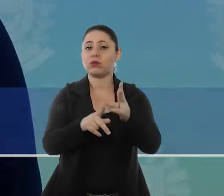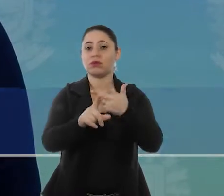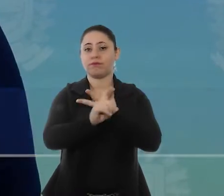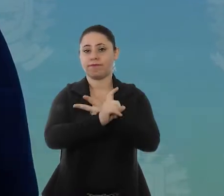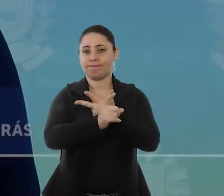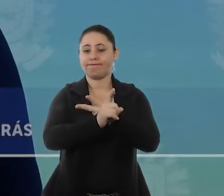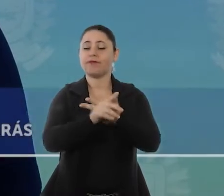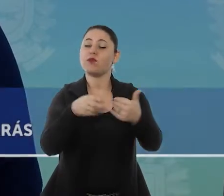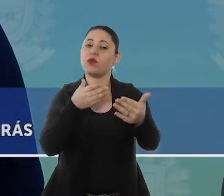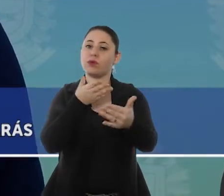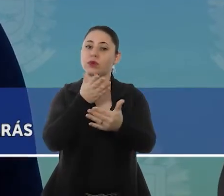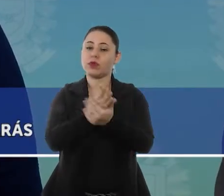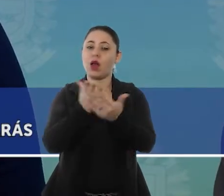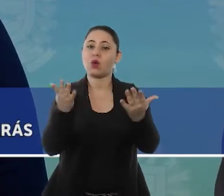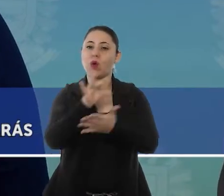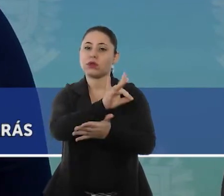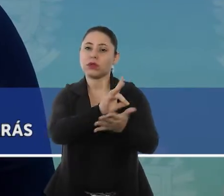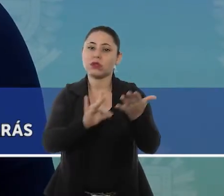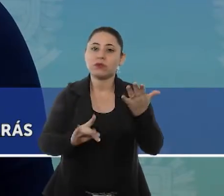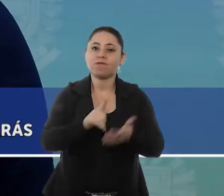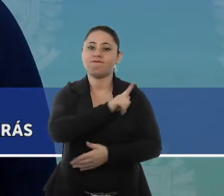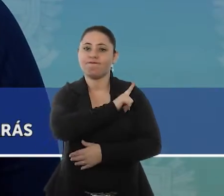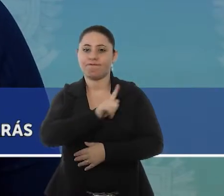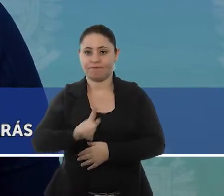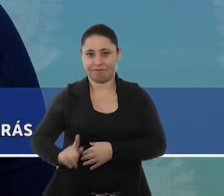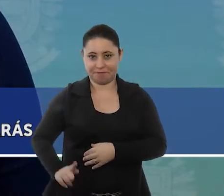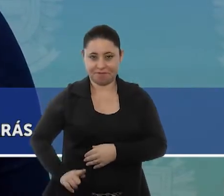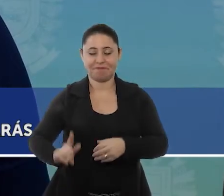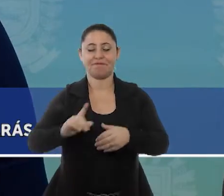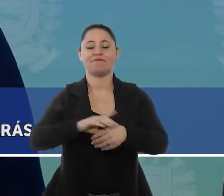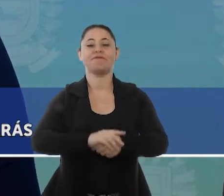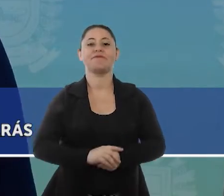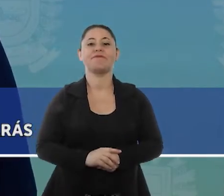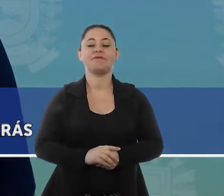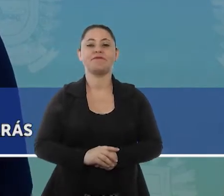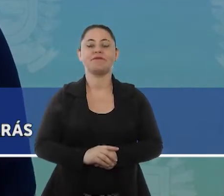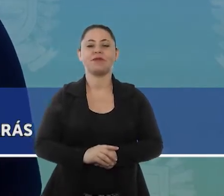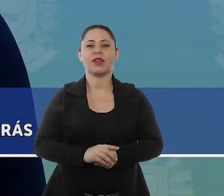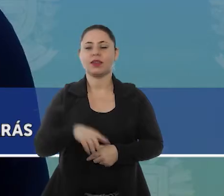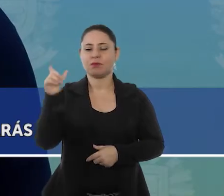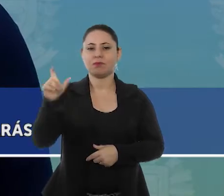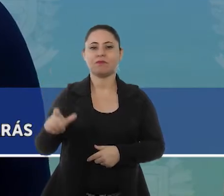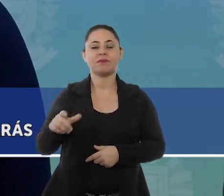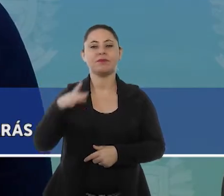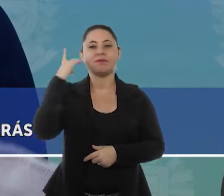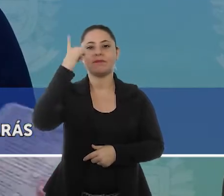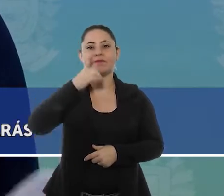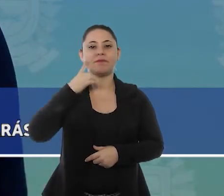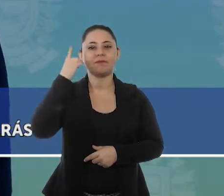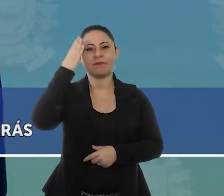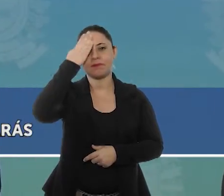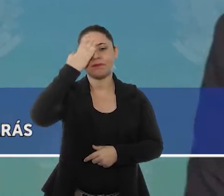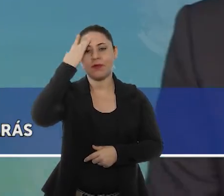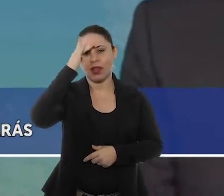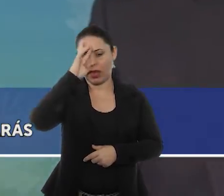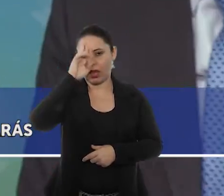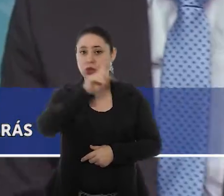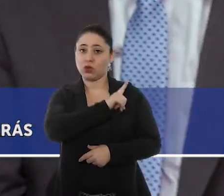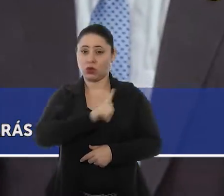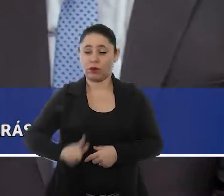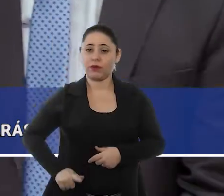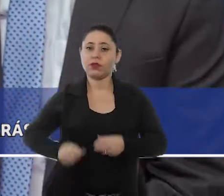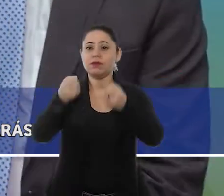de autoria do Poder Executivo foram aprovados e agora segue para a sanção do governador. Ao meu lado, o